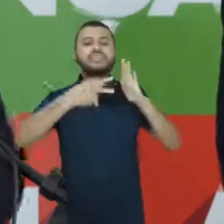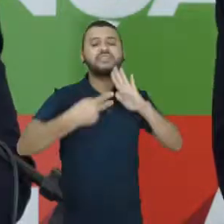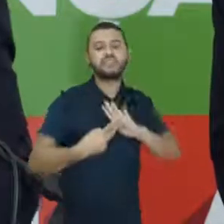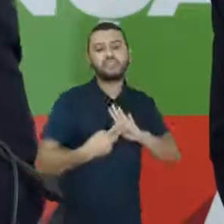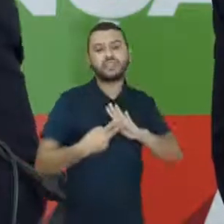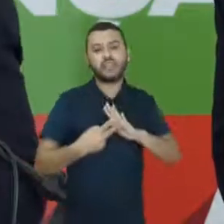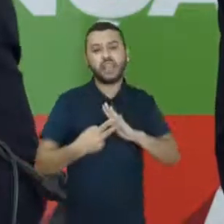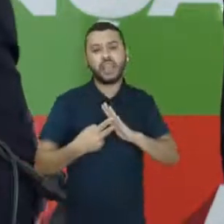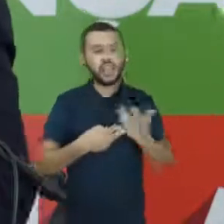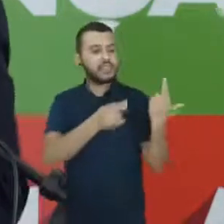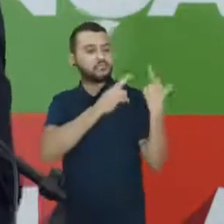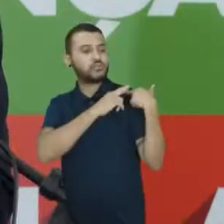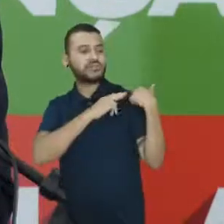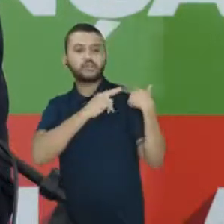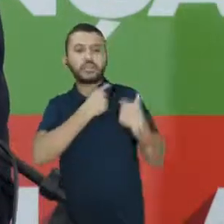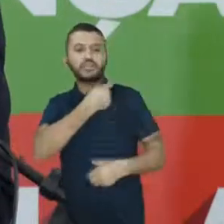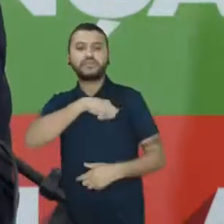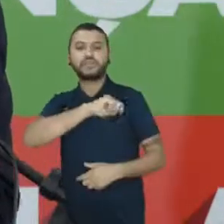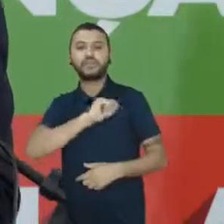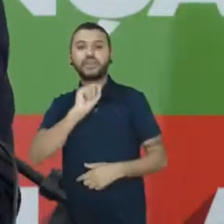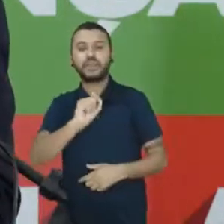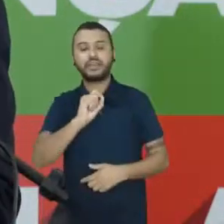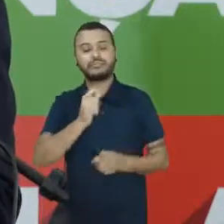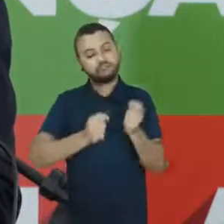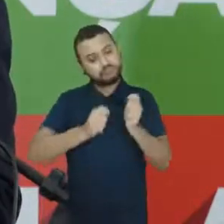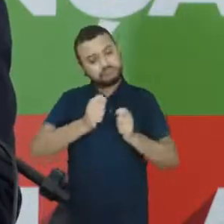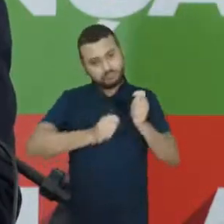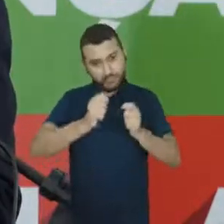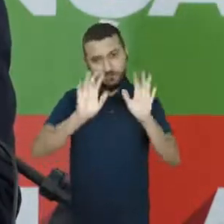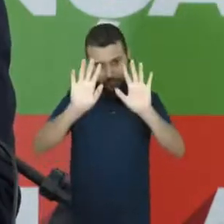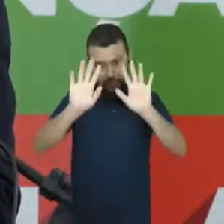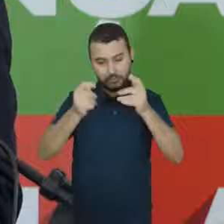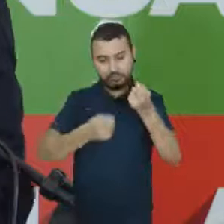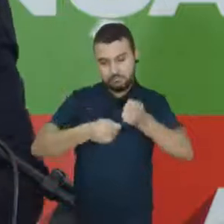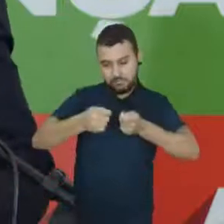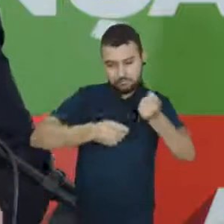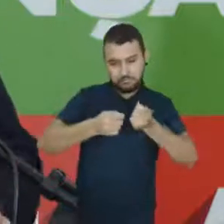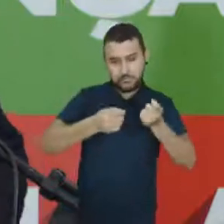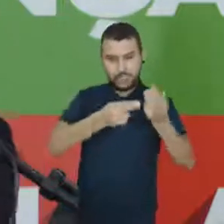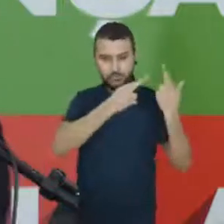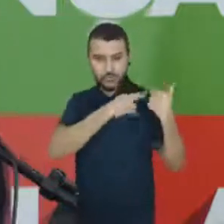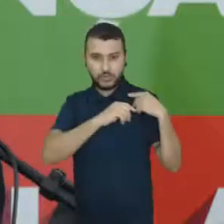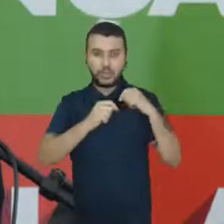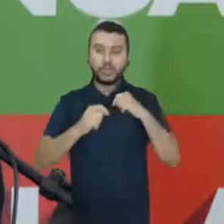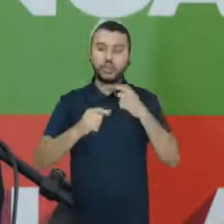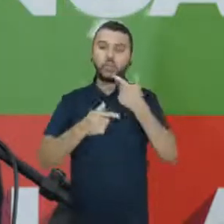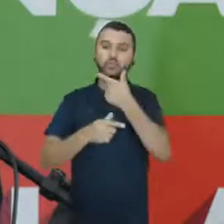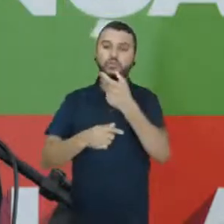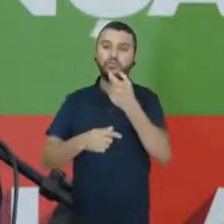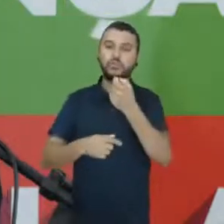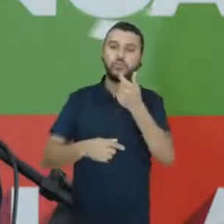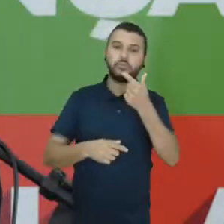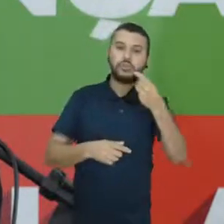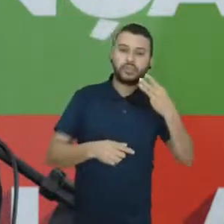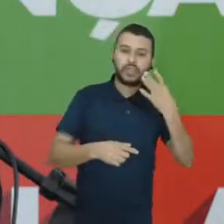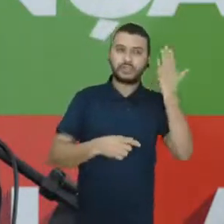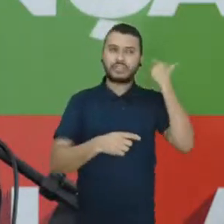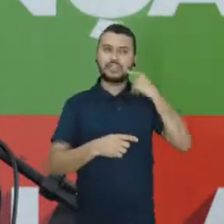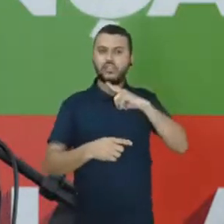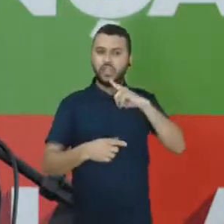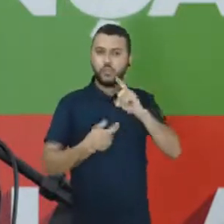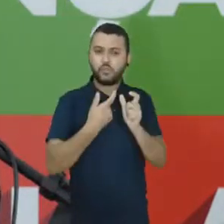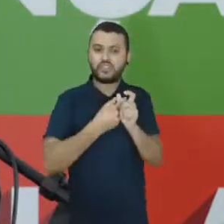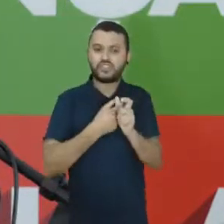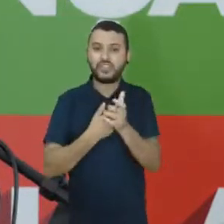Quando eu peguei esse país em 2003, a gente tinha uma dívida pública interna de